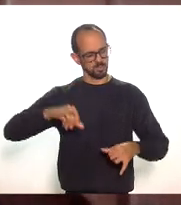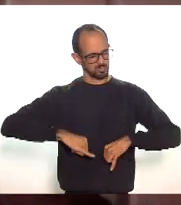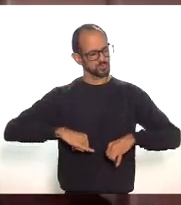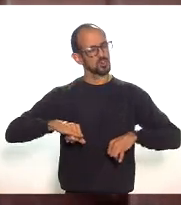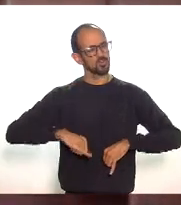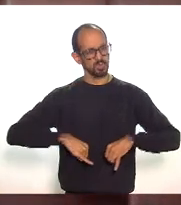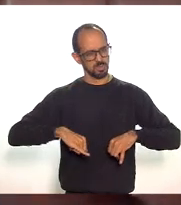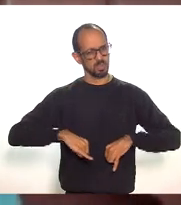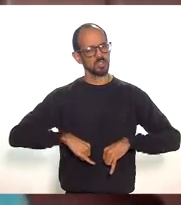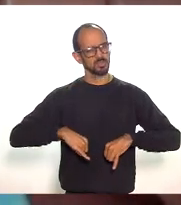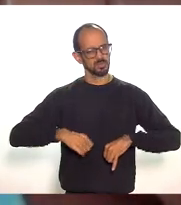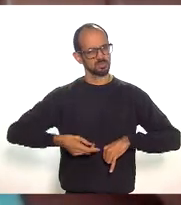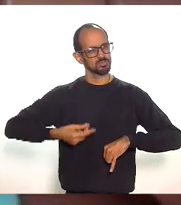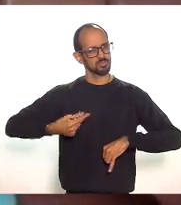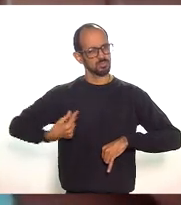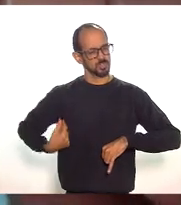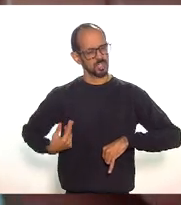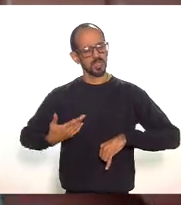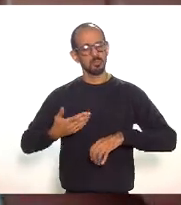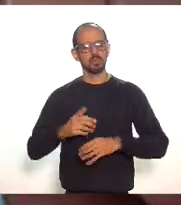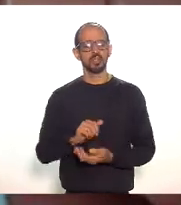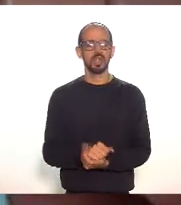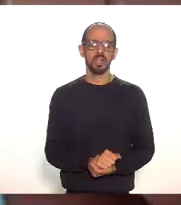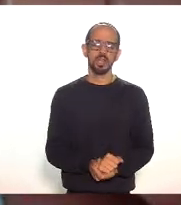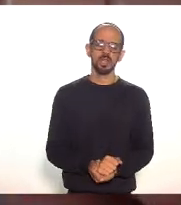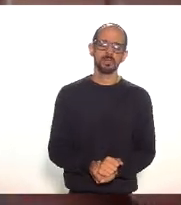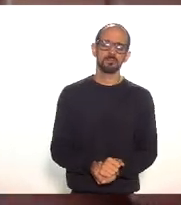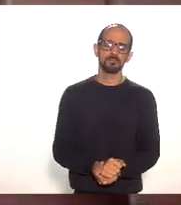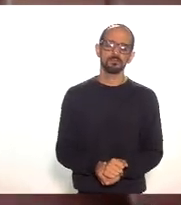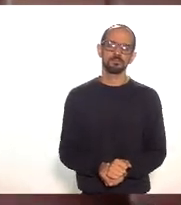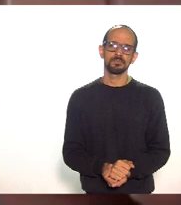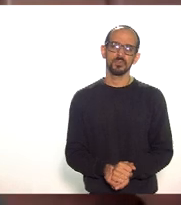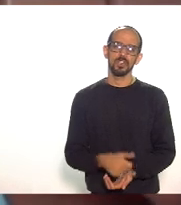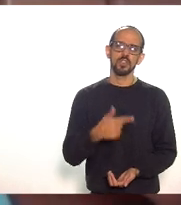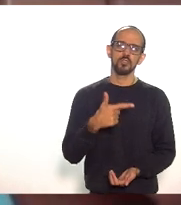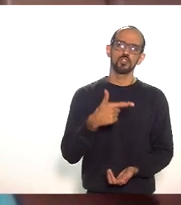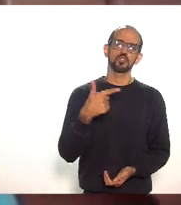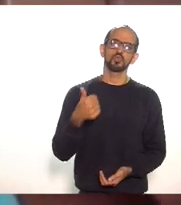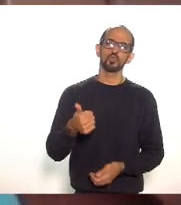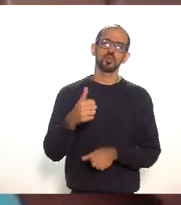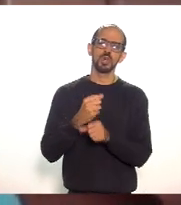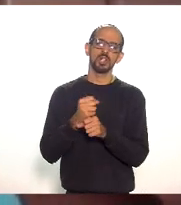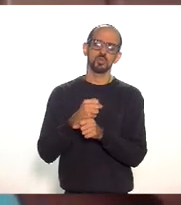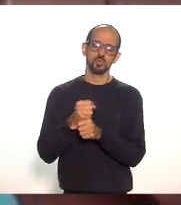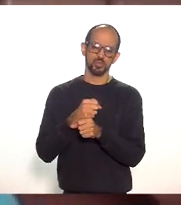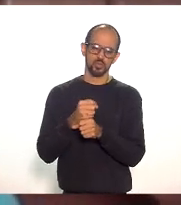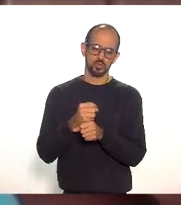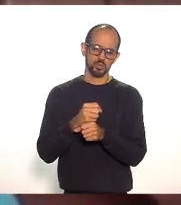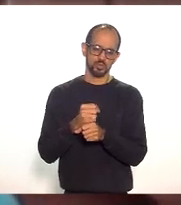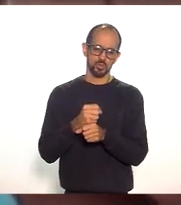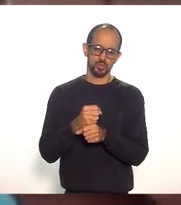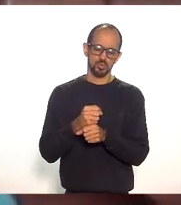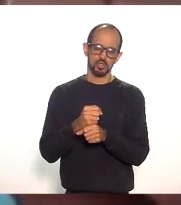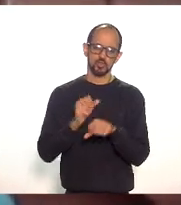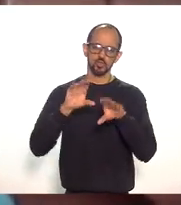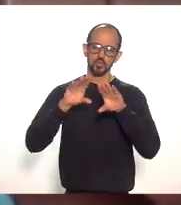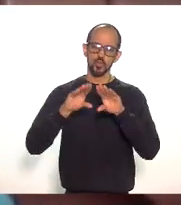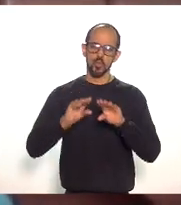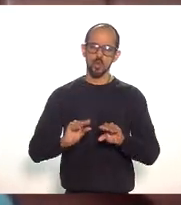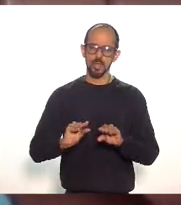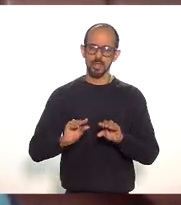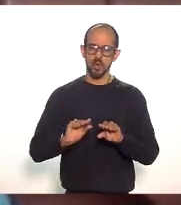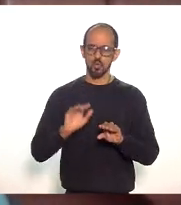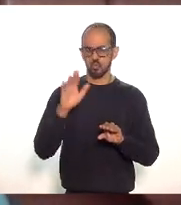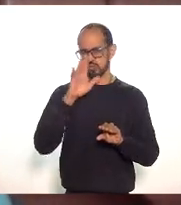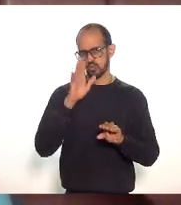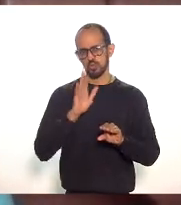dos 21, né, daqueles 21 anos de escuridão que varreram o